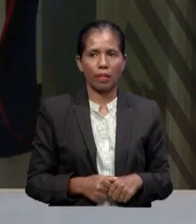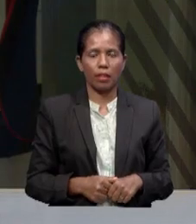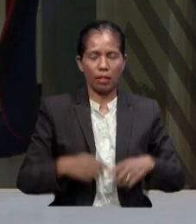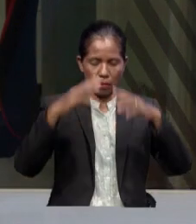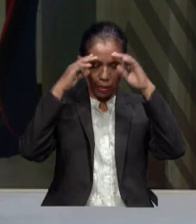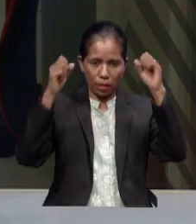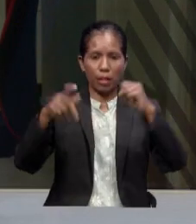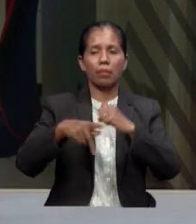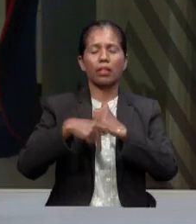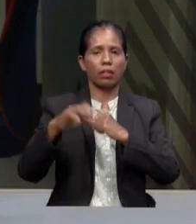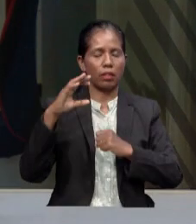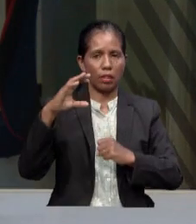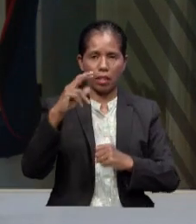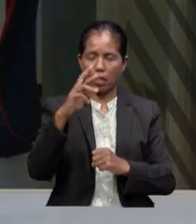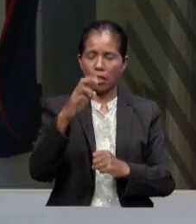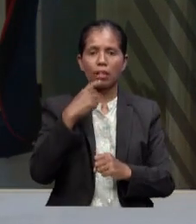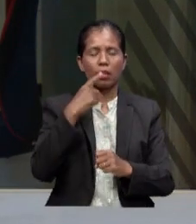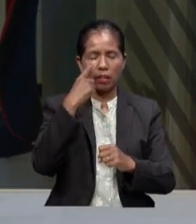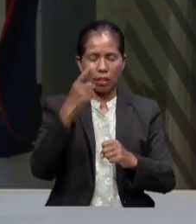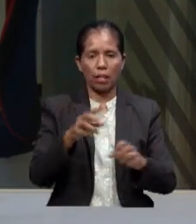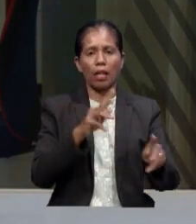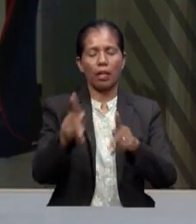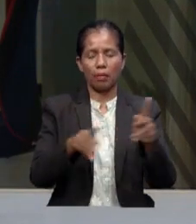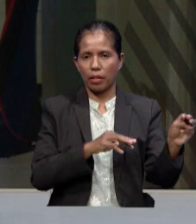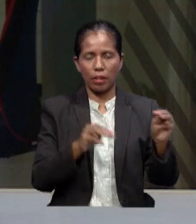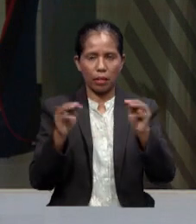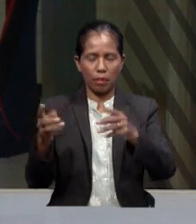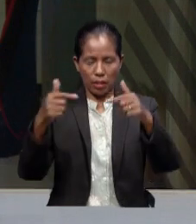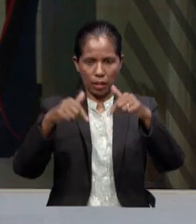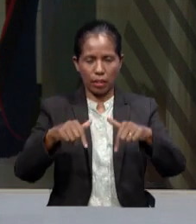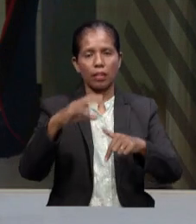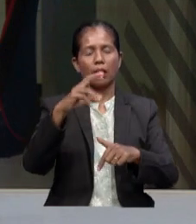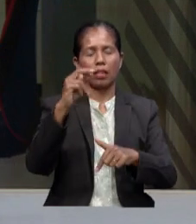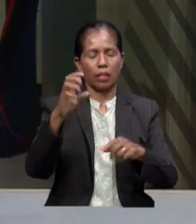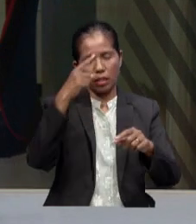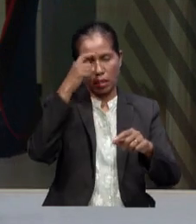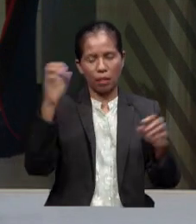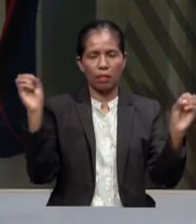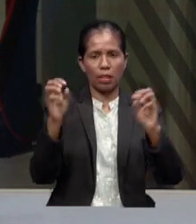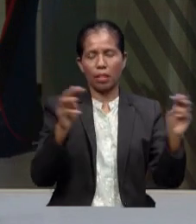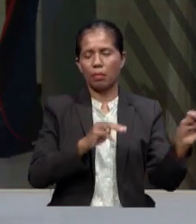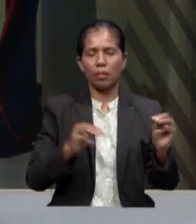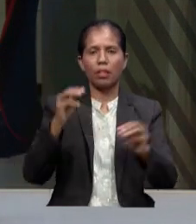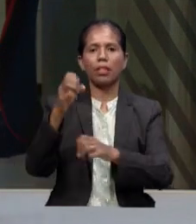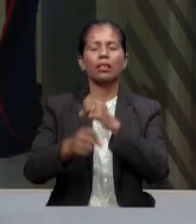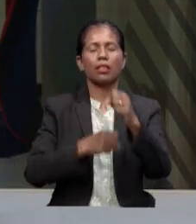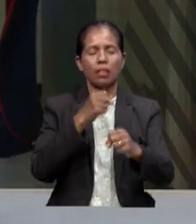Presidente Partido CNRT considera afiliado Sira mai CNRT tambah la ia mudança durante tinang